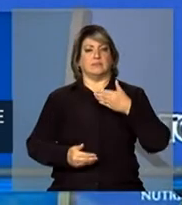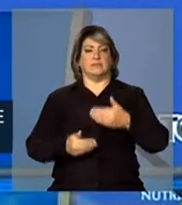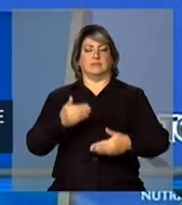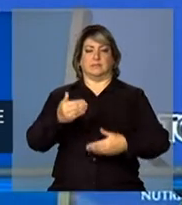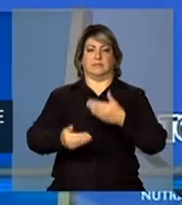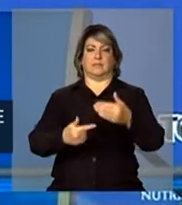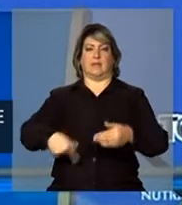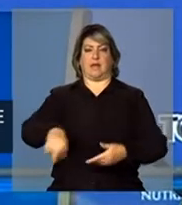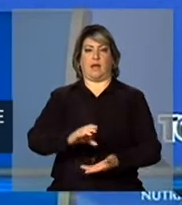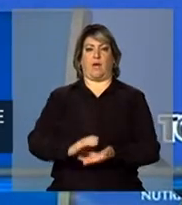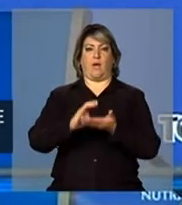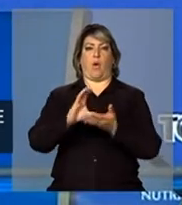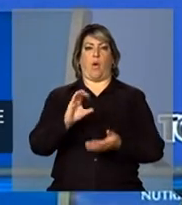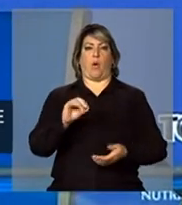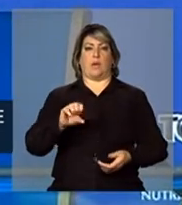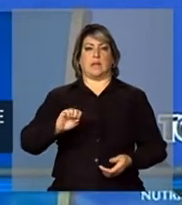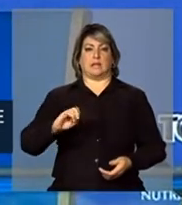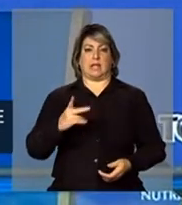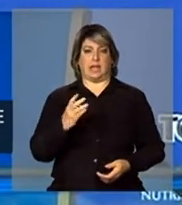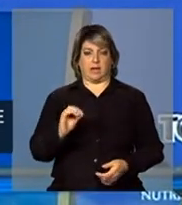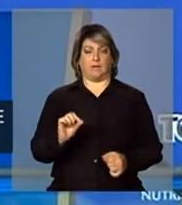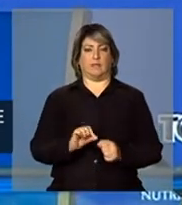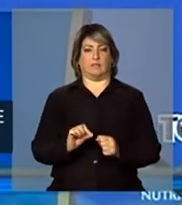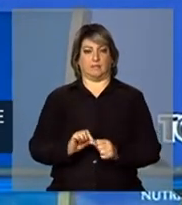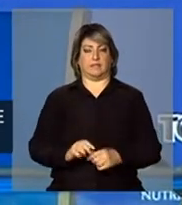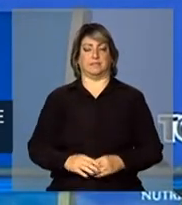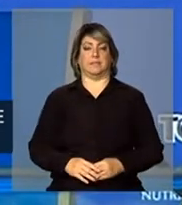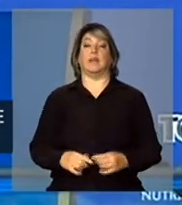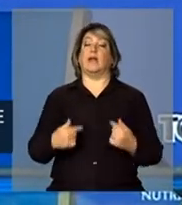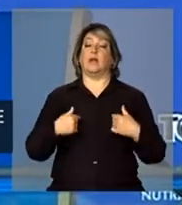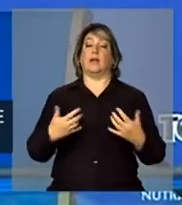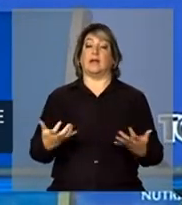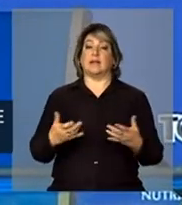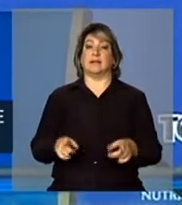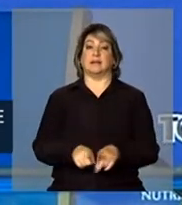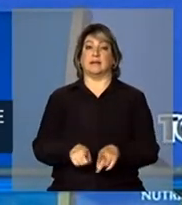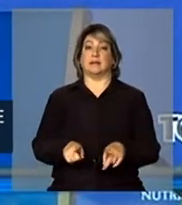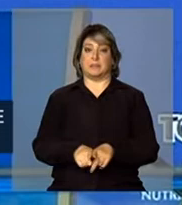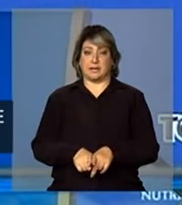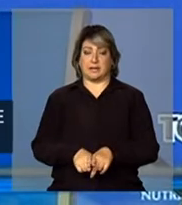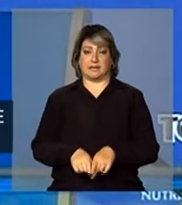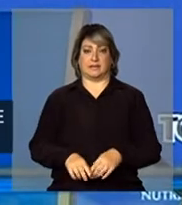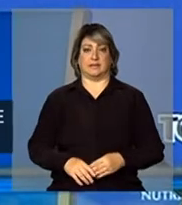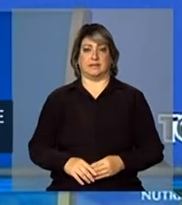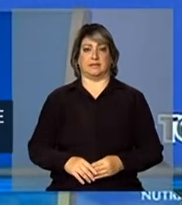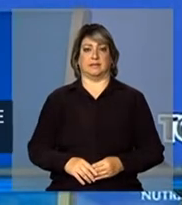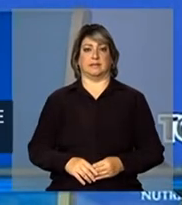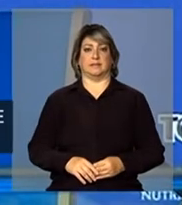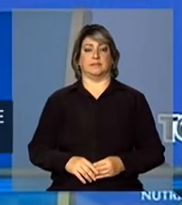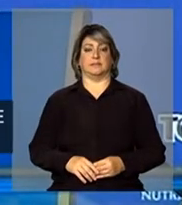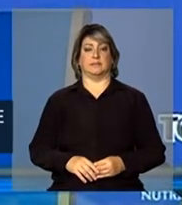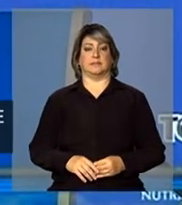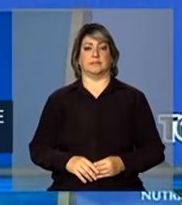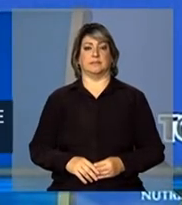esse conselho. E eu queria também me referi um pouco